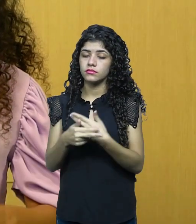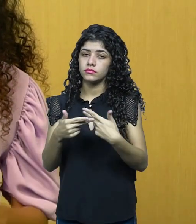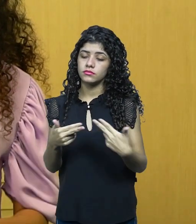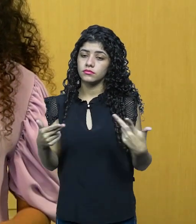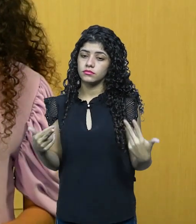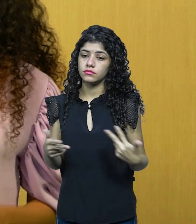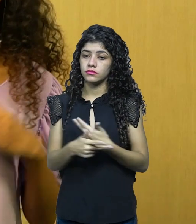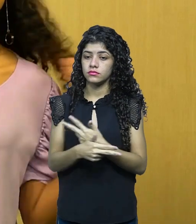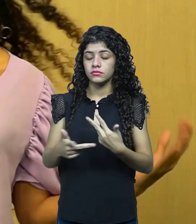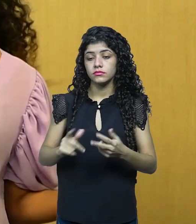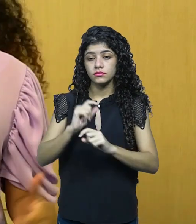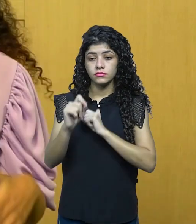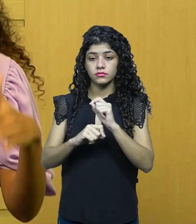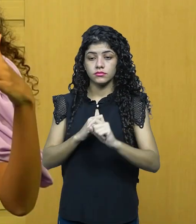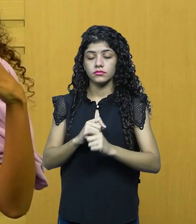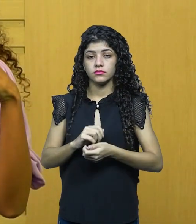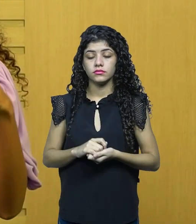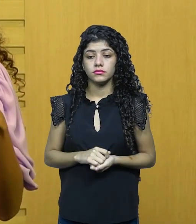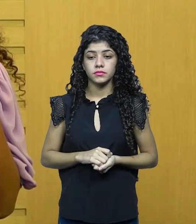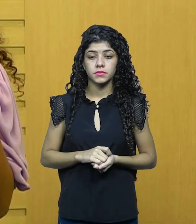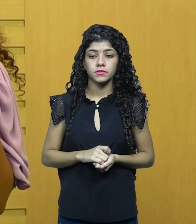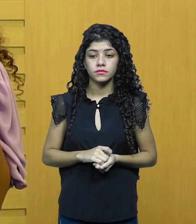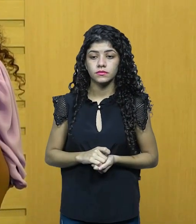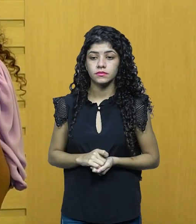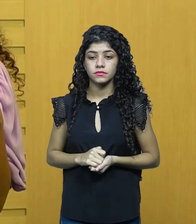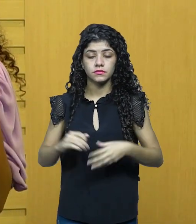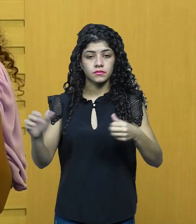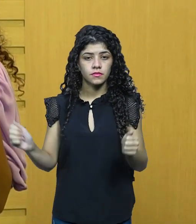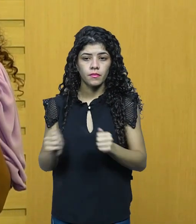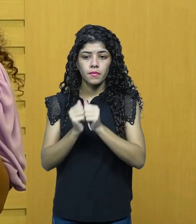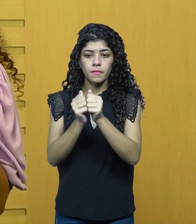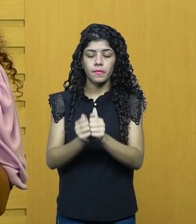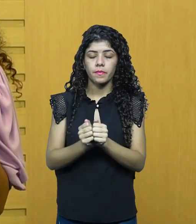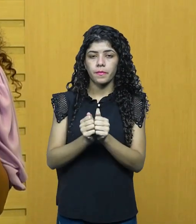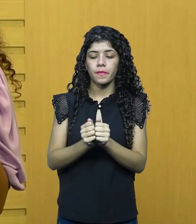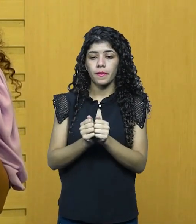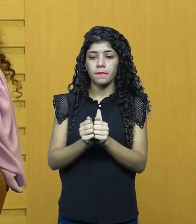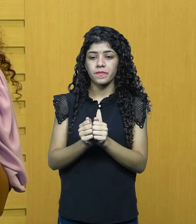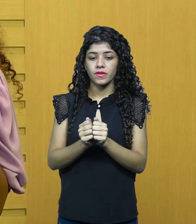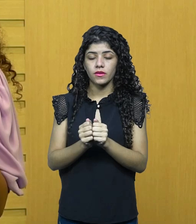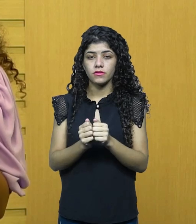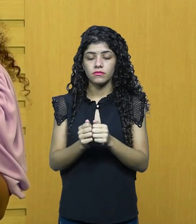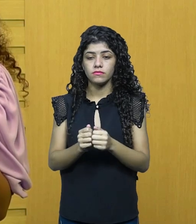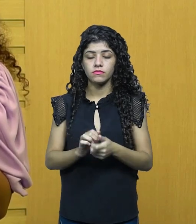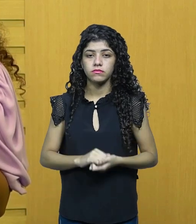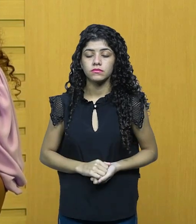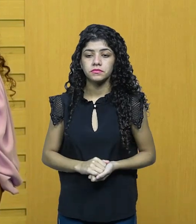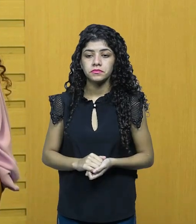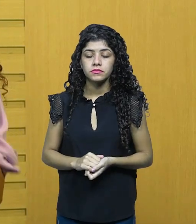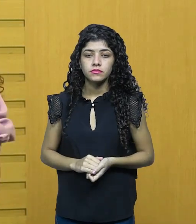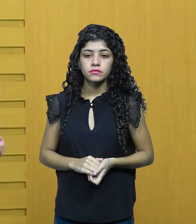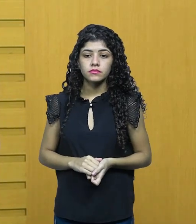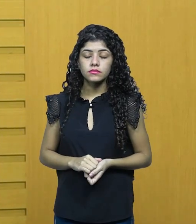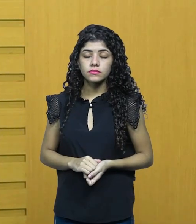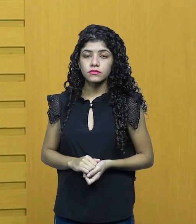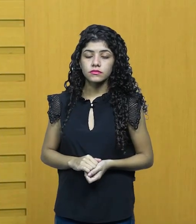cabeçalhos marcando cada cena, a tendência é de ficar um conjunto de cenas ali que progridem de forma mecânica.